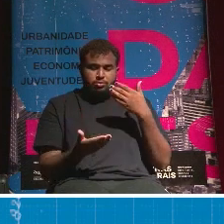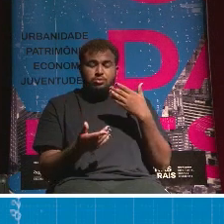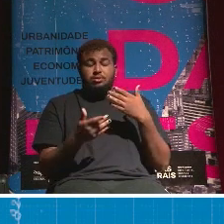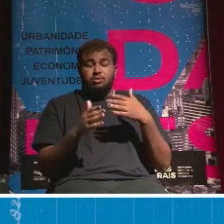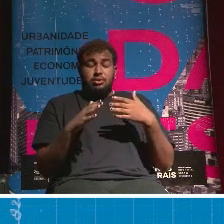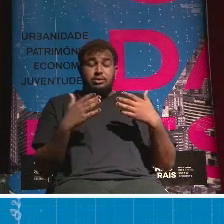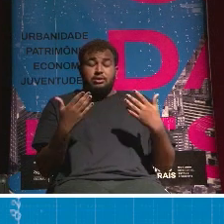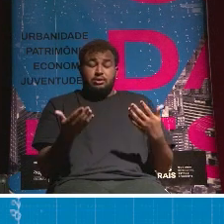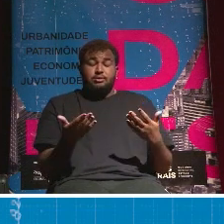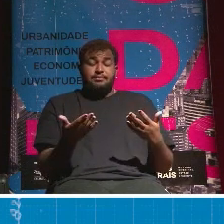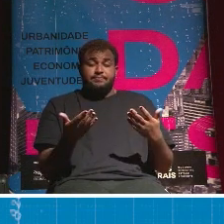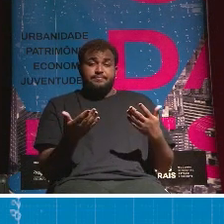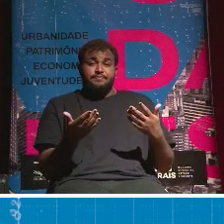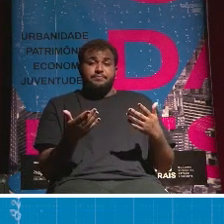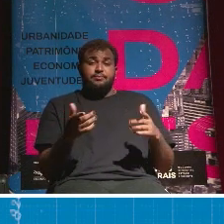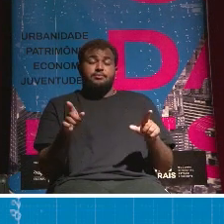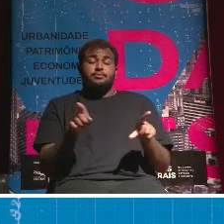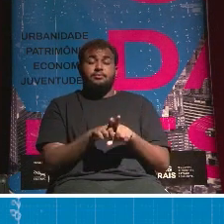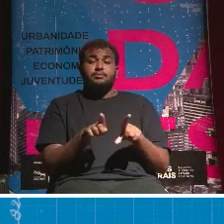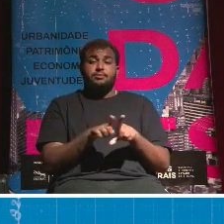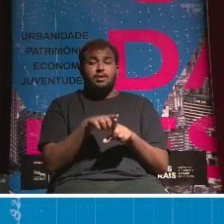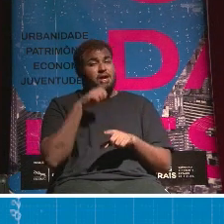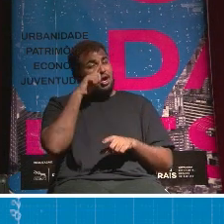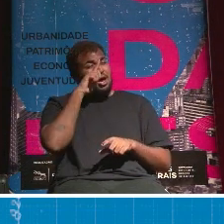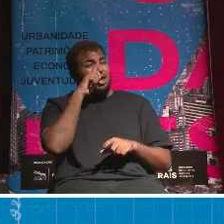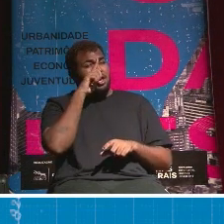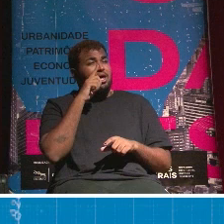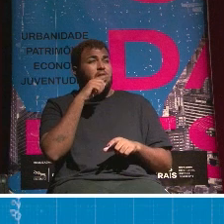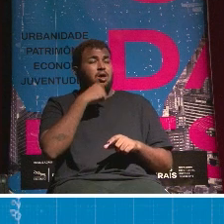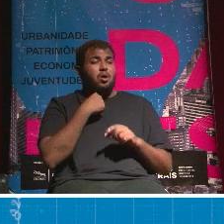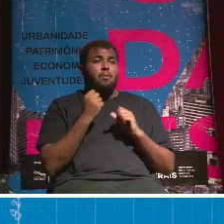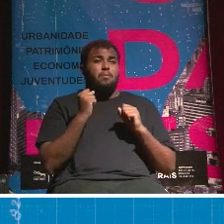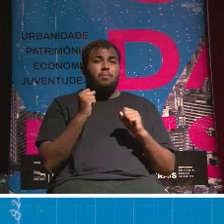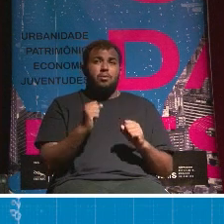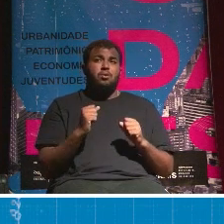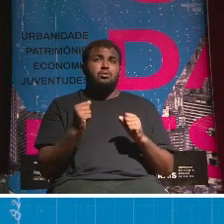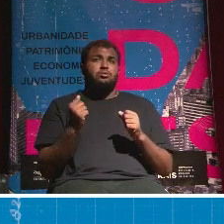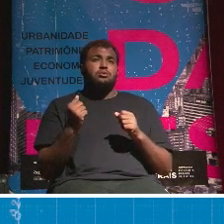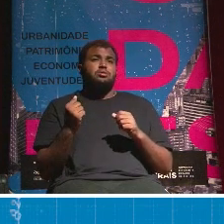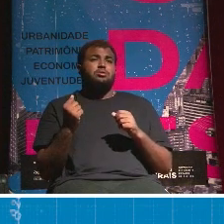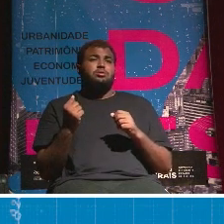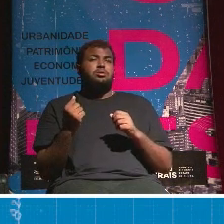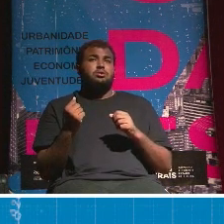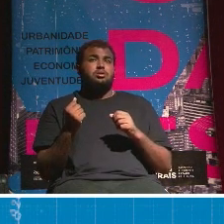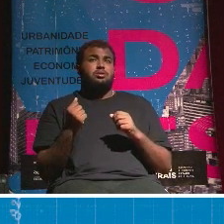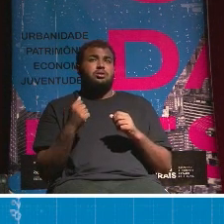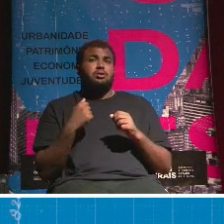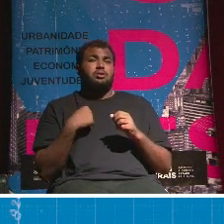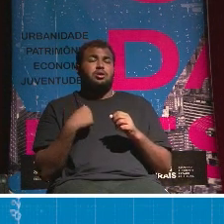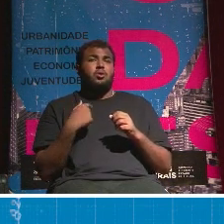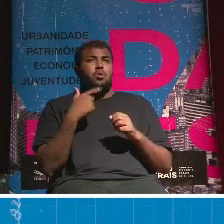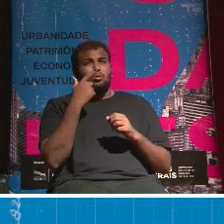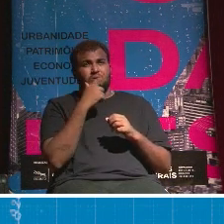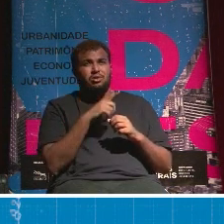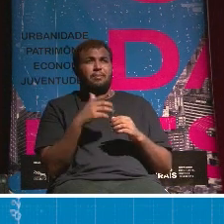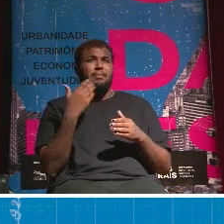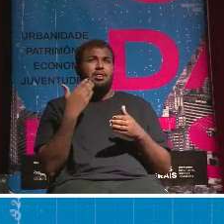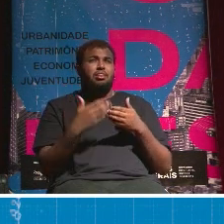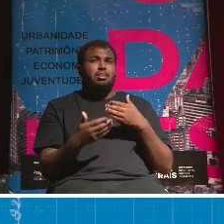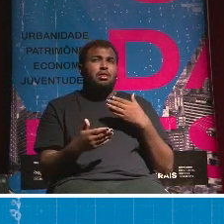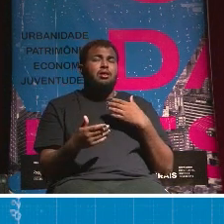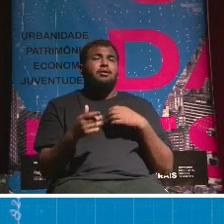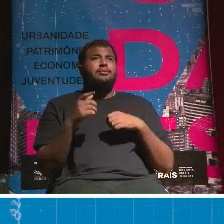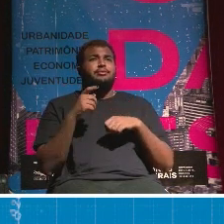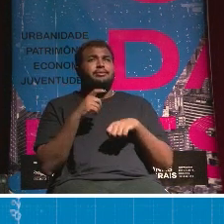lógica efeitual seria: que riscos eu estou disposto a correr? O quanto eu estou disposto a perder de